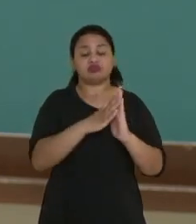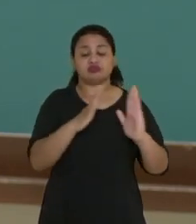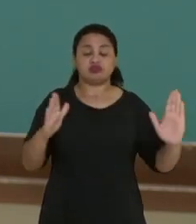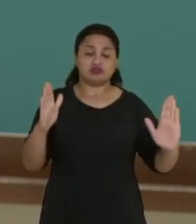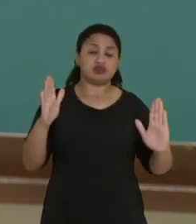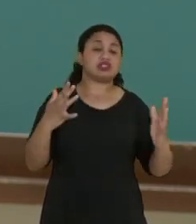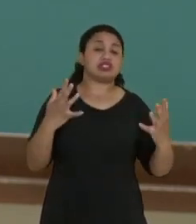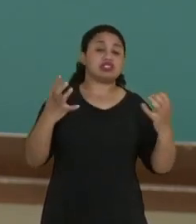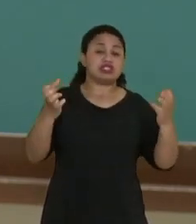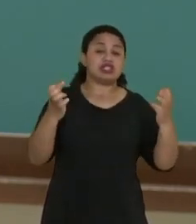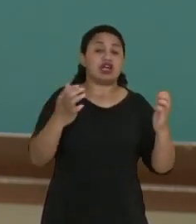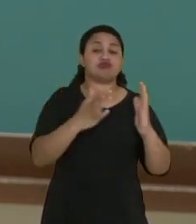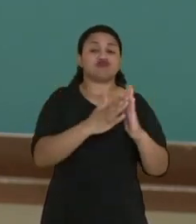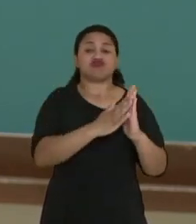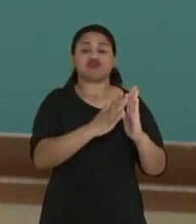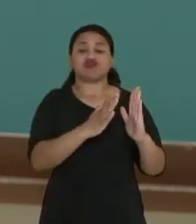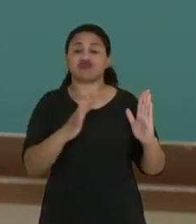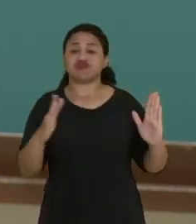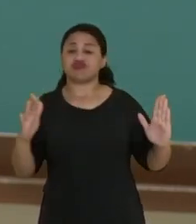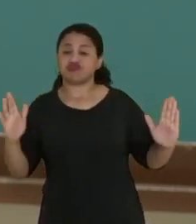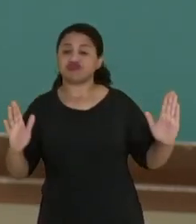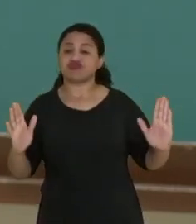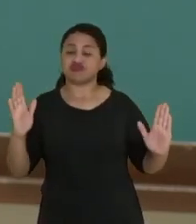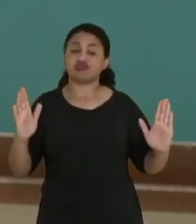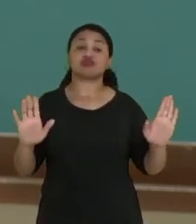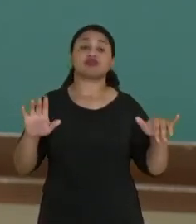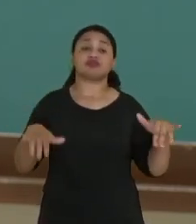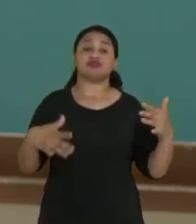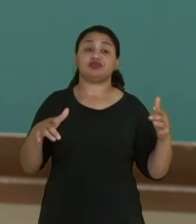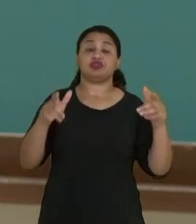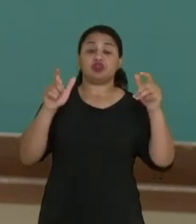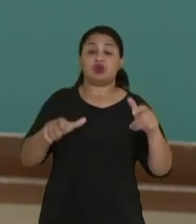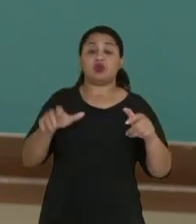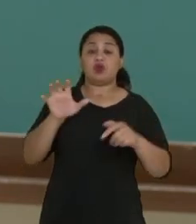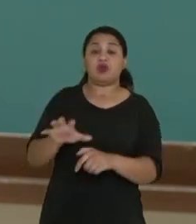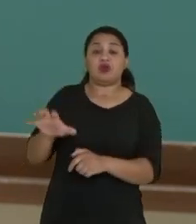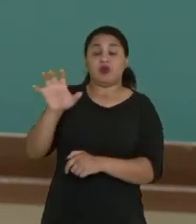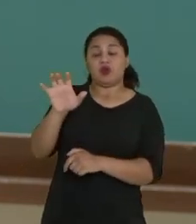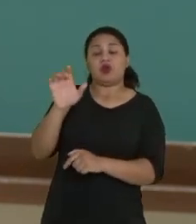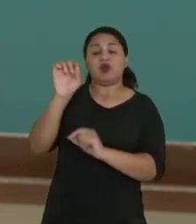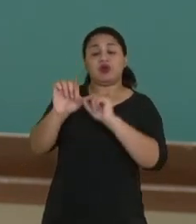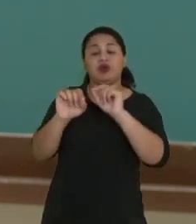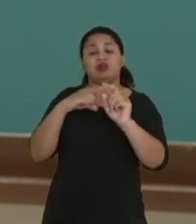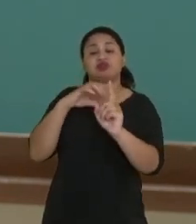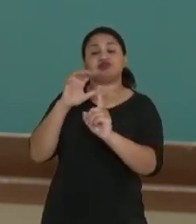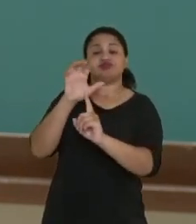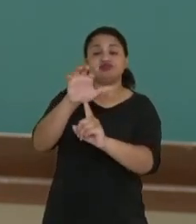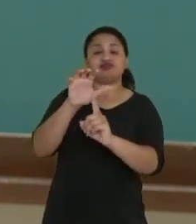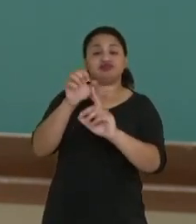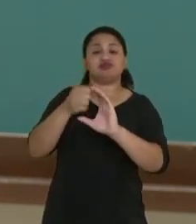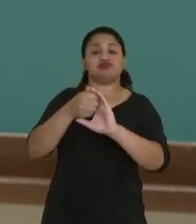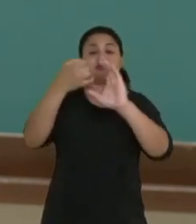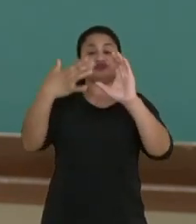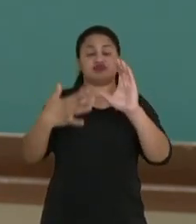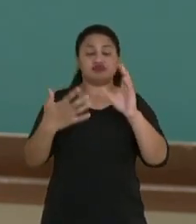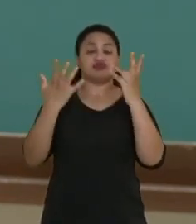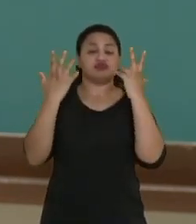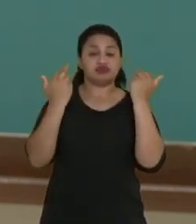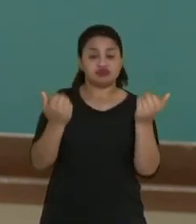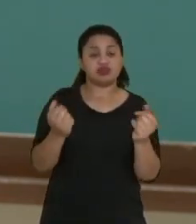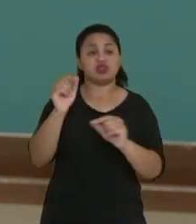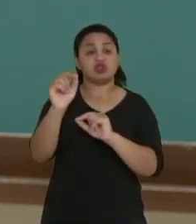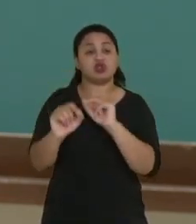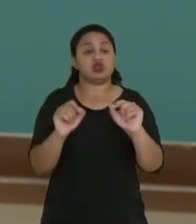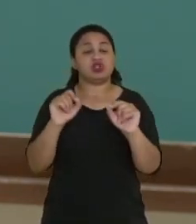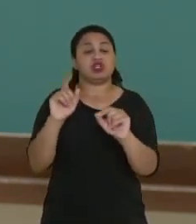longos períodos de secas. Então, uma região que vai sofrer com essa característica natural, que é